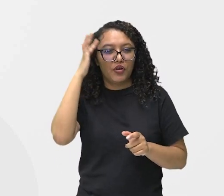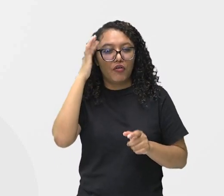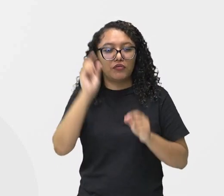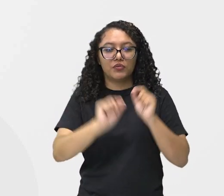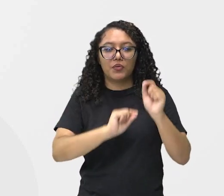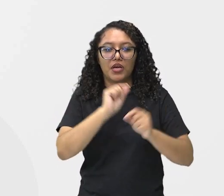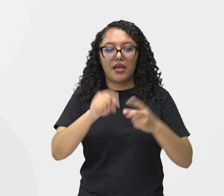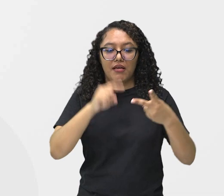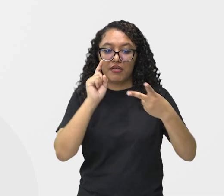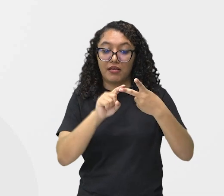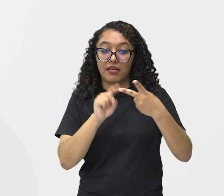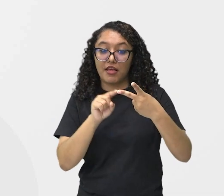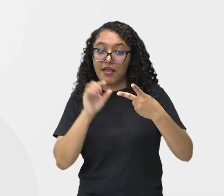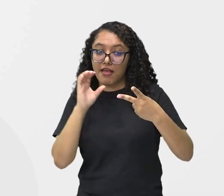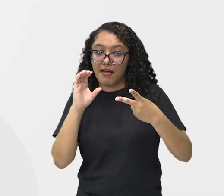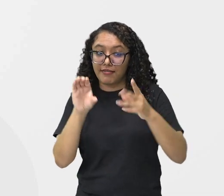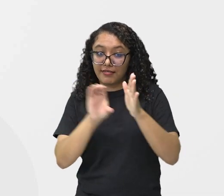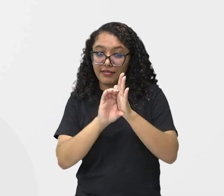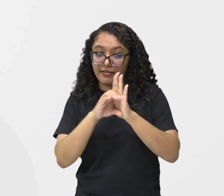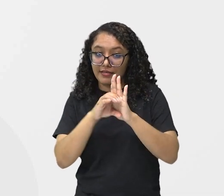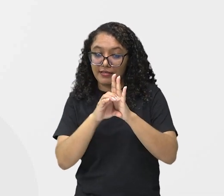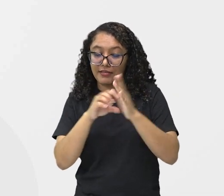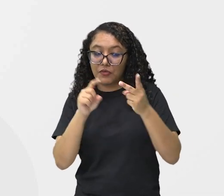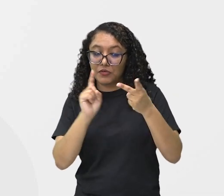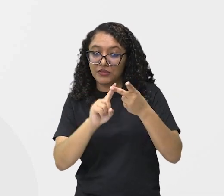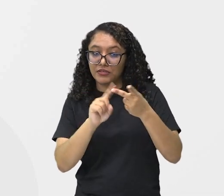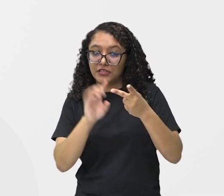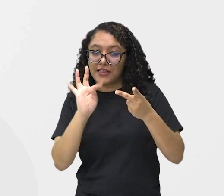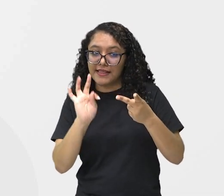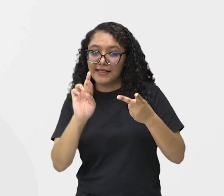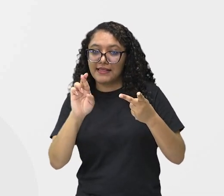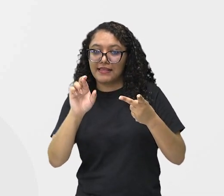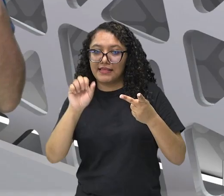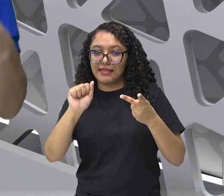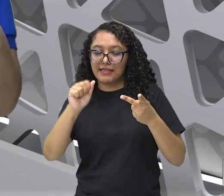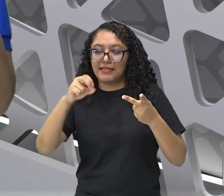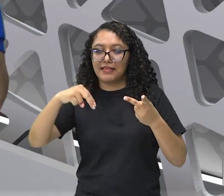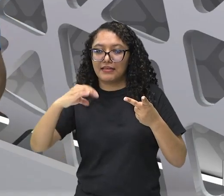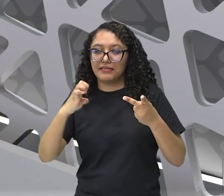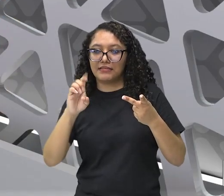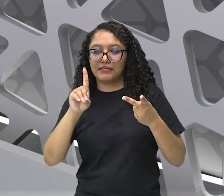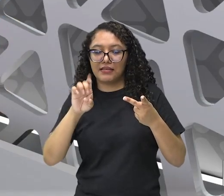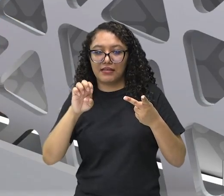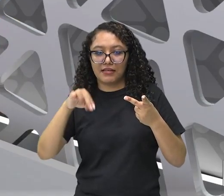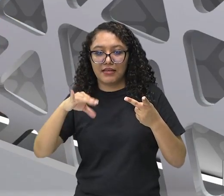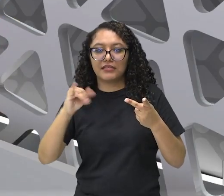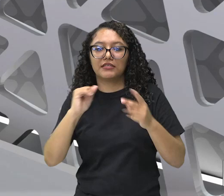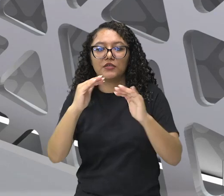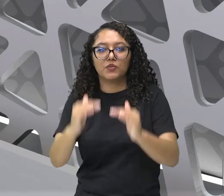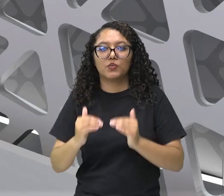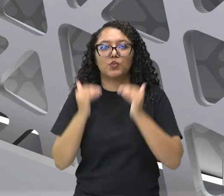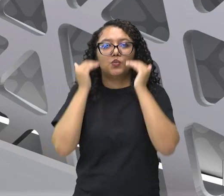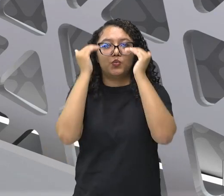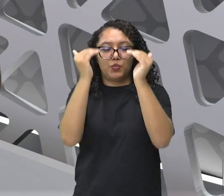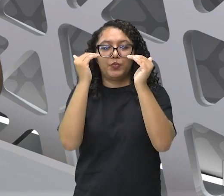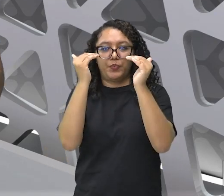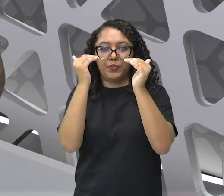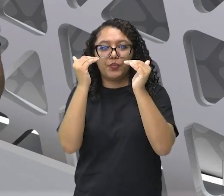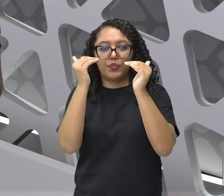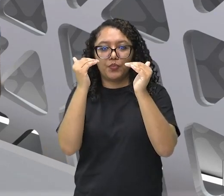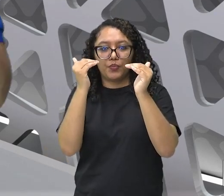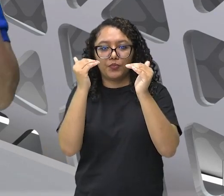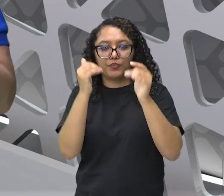a transcendência era superior. Então vamos lá. Santo Agostinho, ele